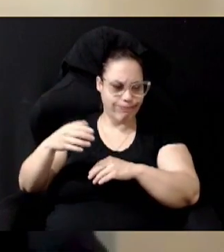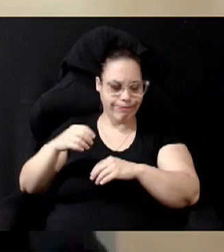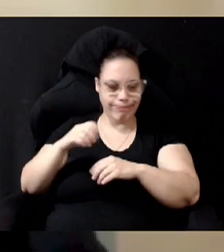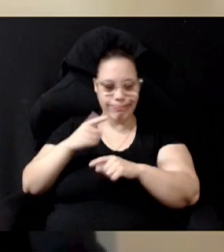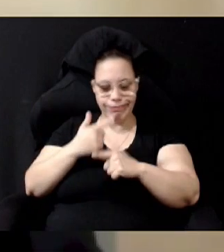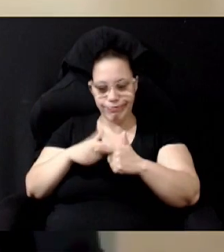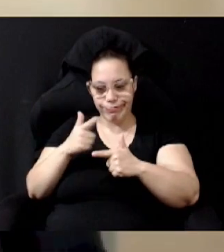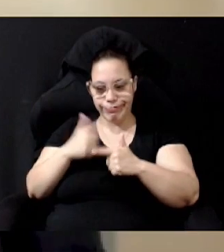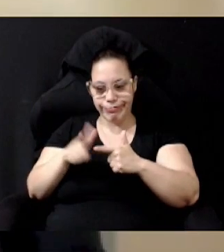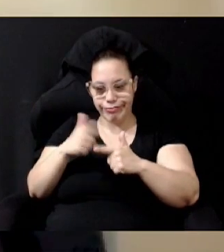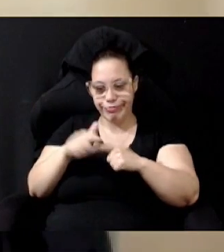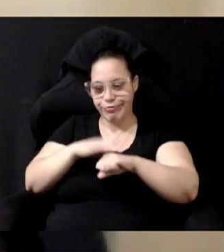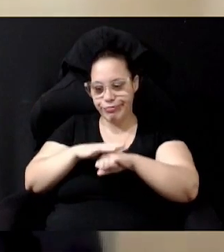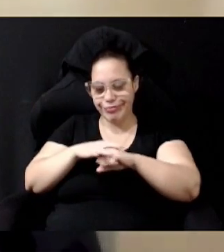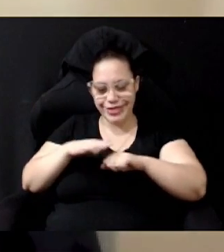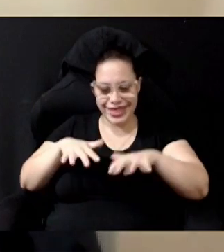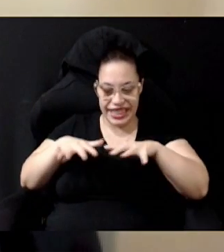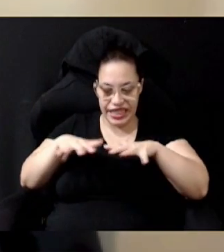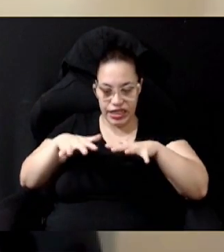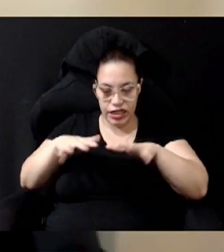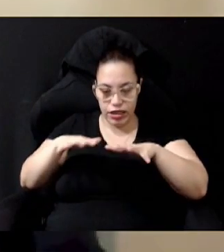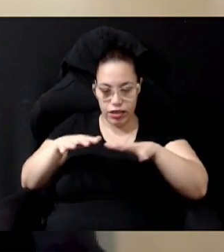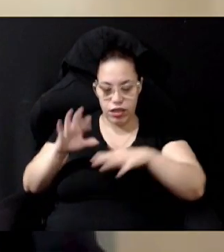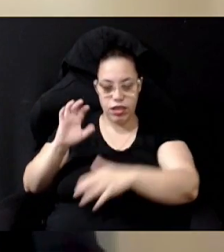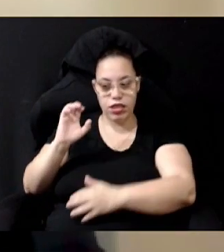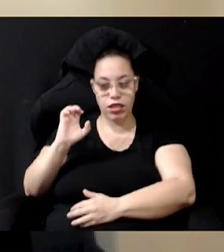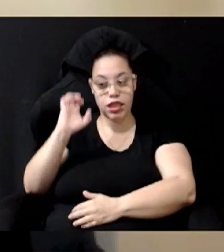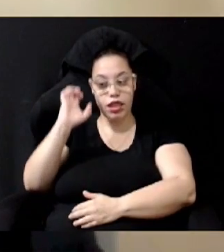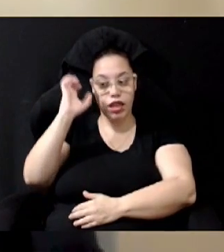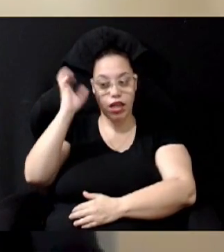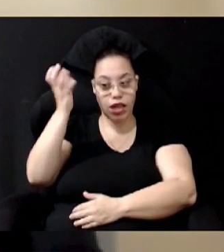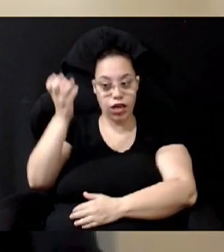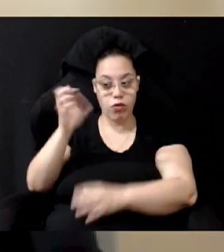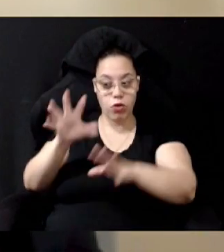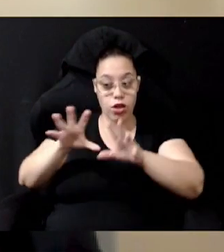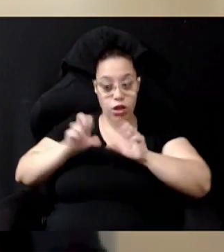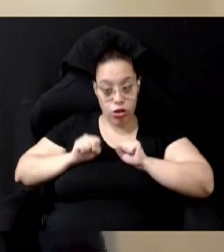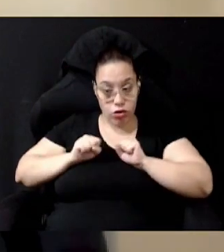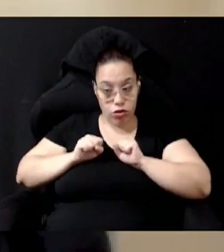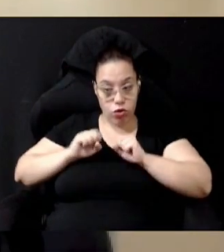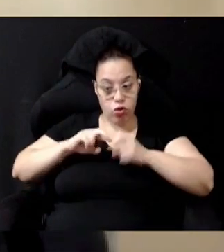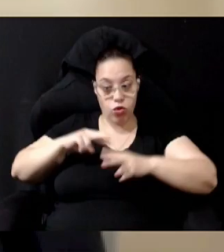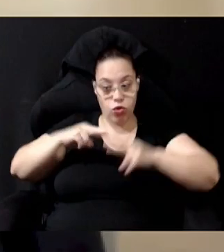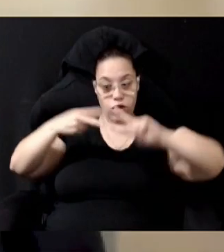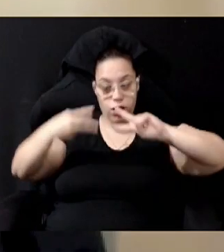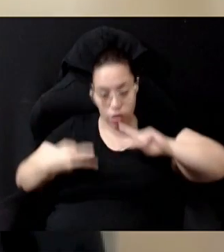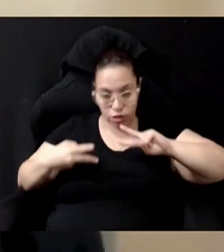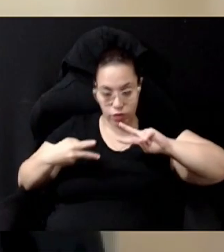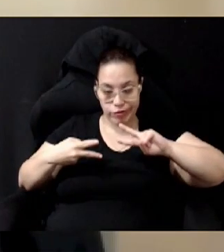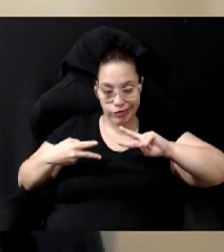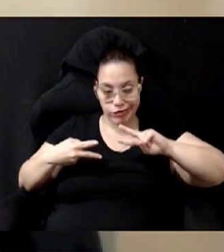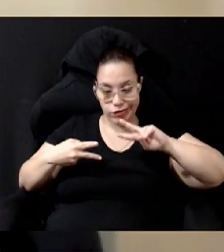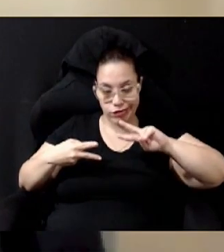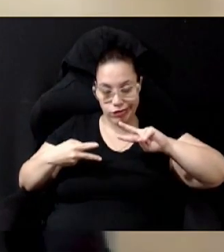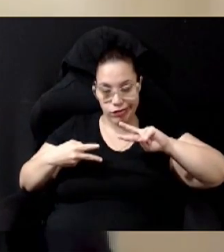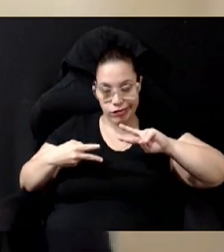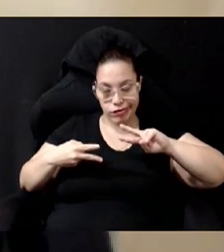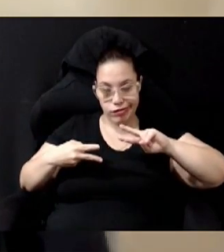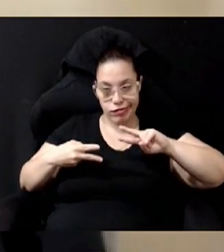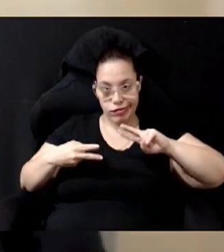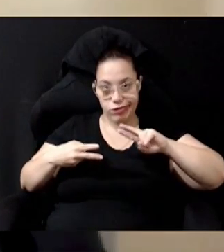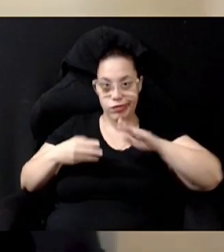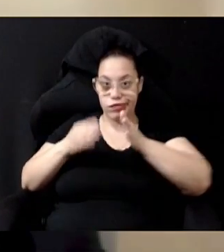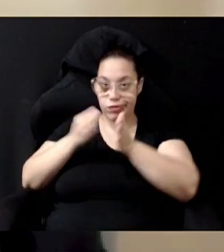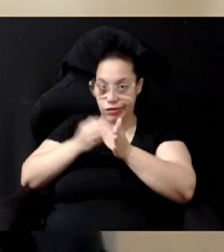elas podem ser adquiridas ou podem ser dadas. Herdadas, elas podem ser genéticas, com aquele padrão genético que